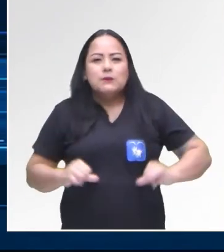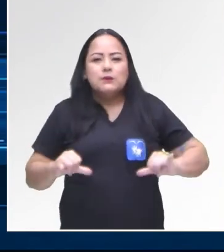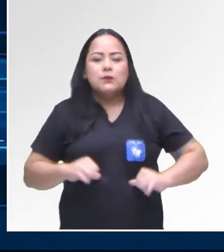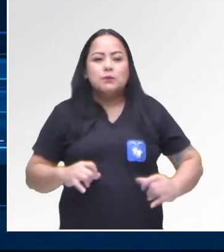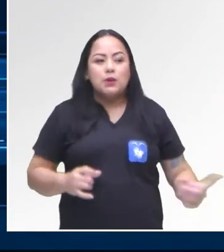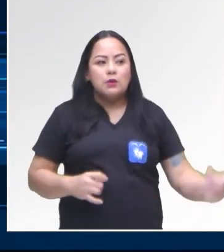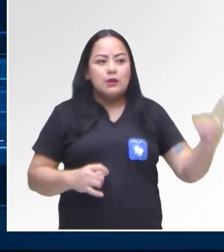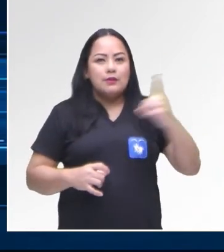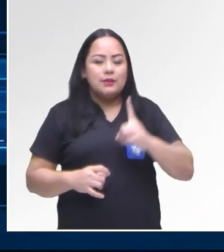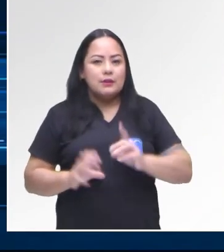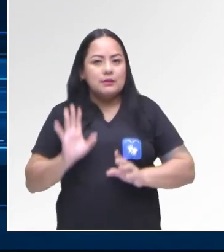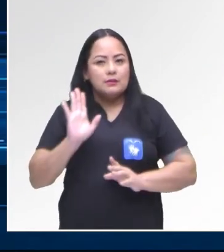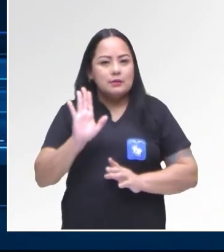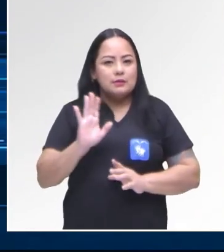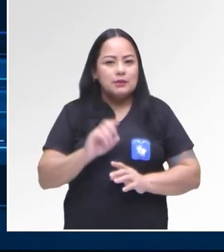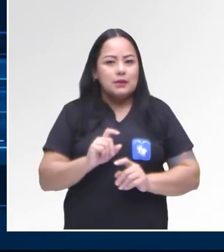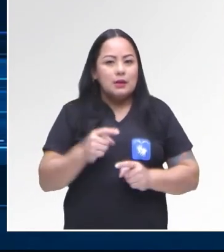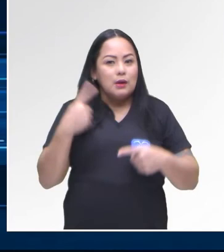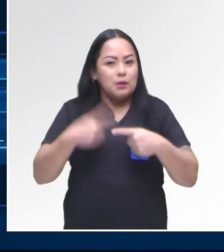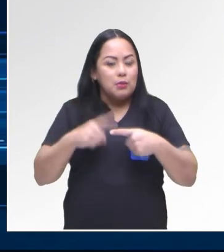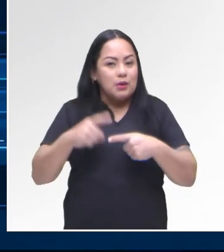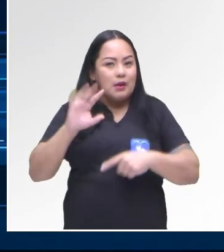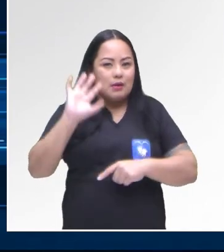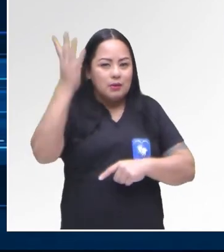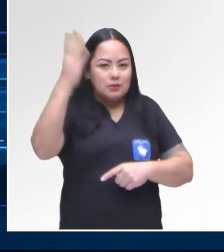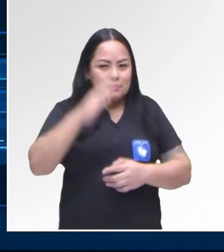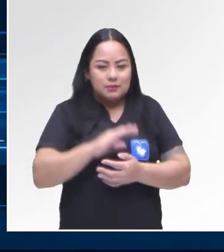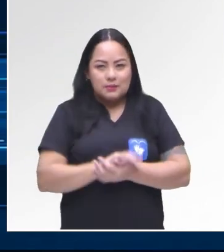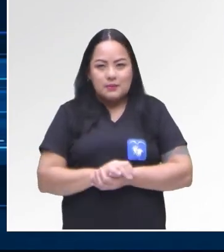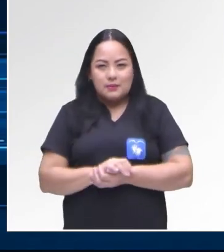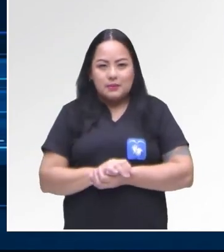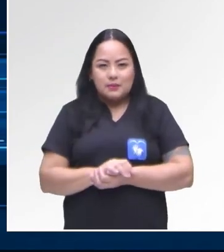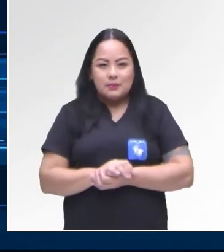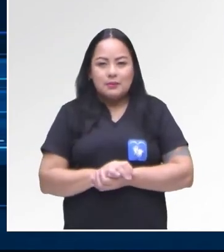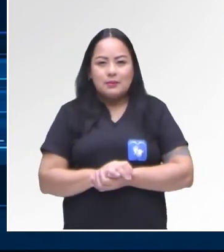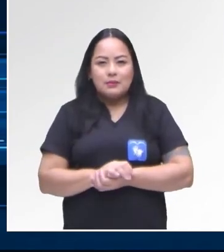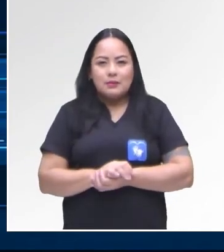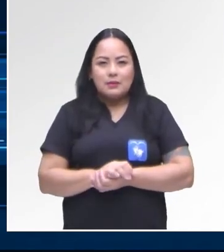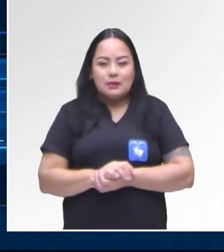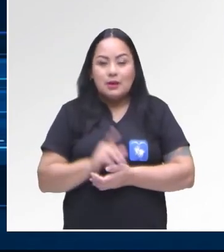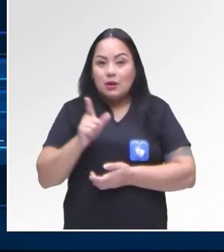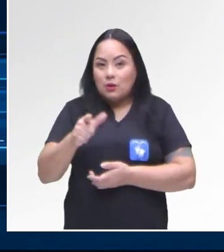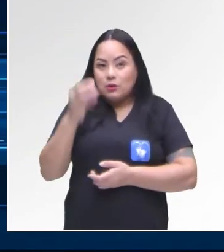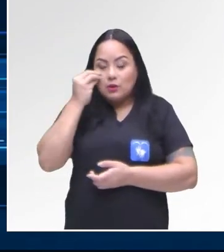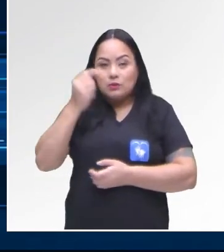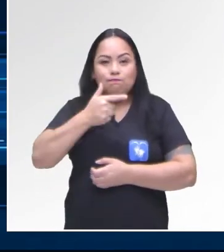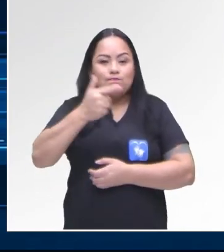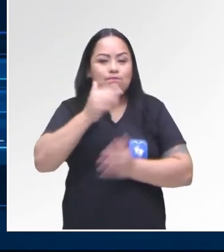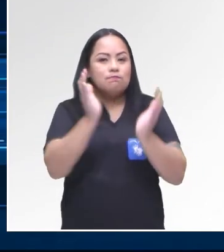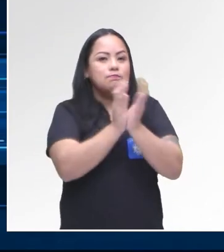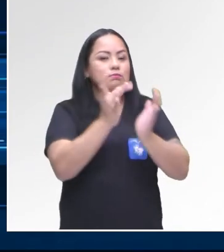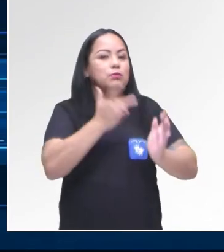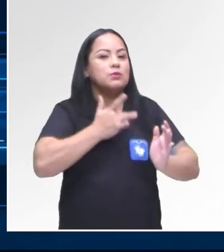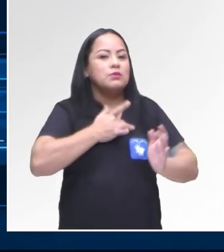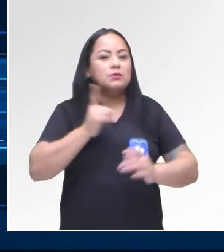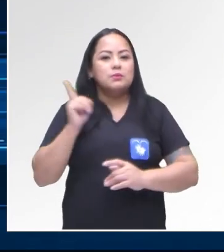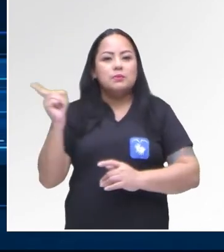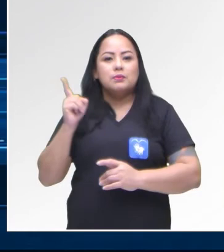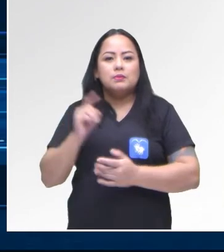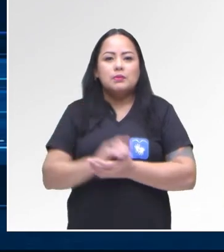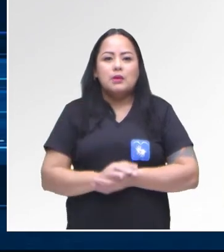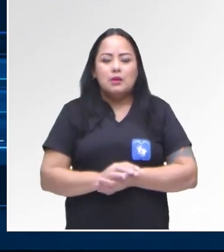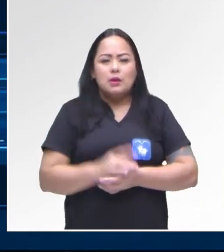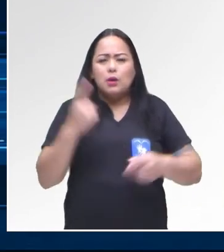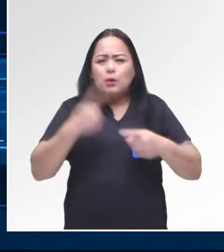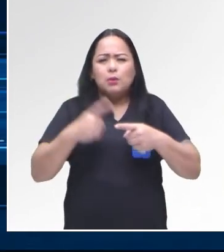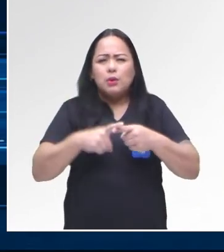e ainda faz isso. Sabe por que acontece isso? Olha o que acontece na segunda geração, vamos ver. Por que ele